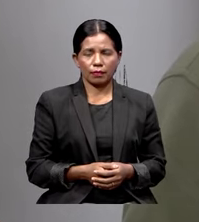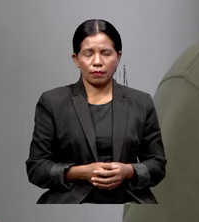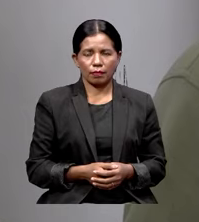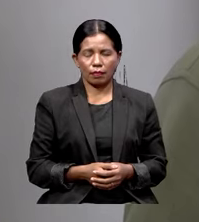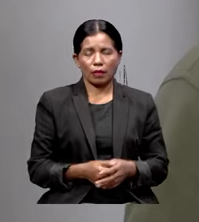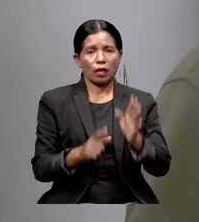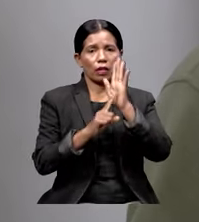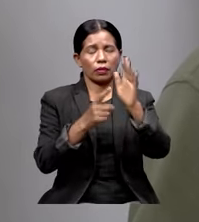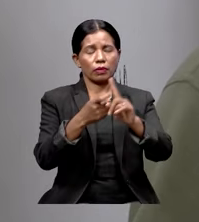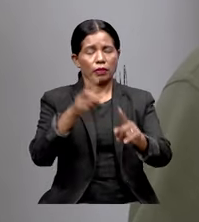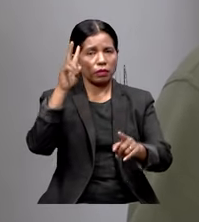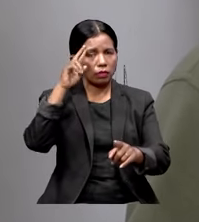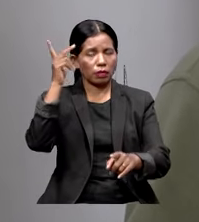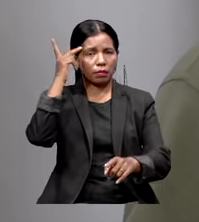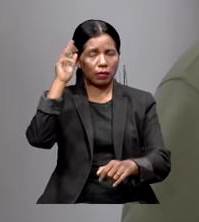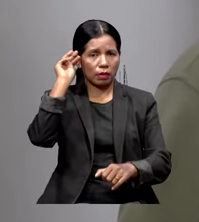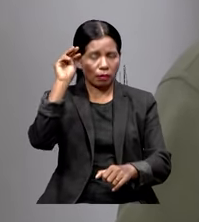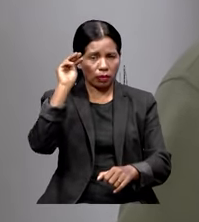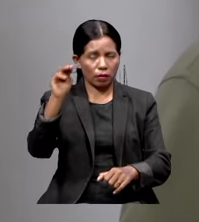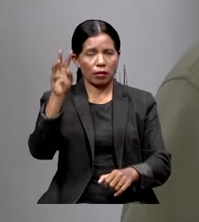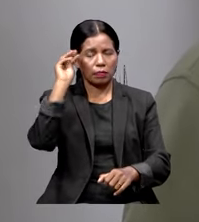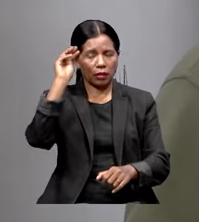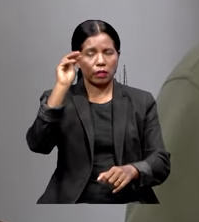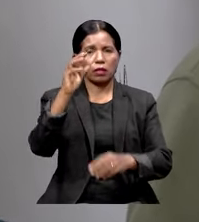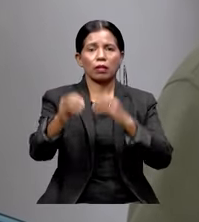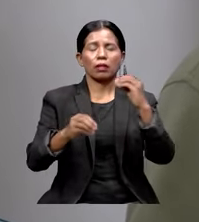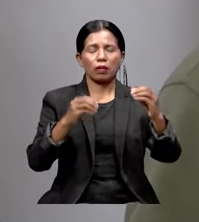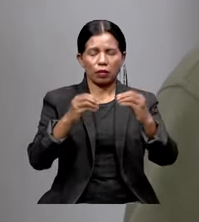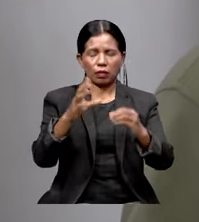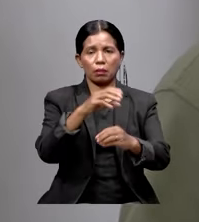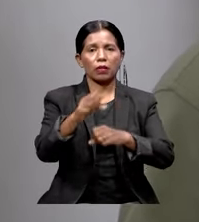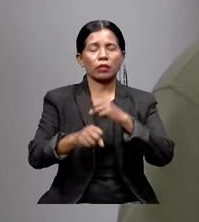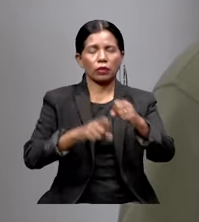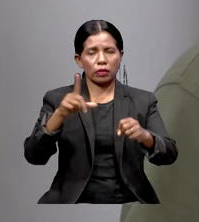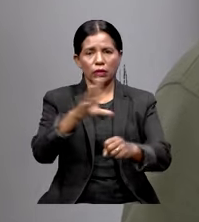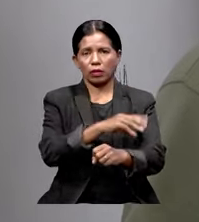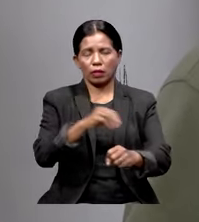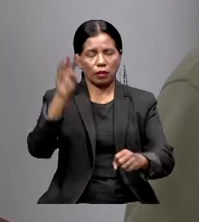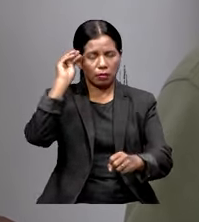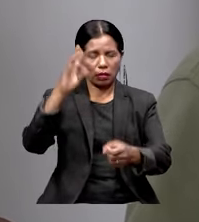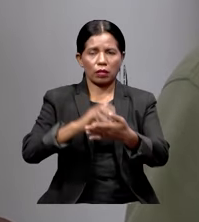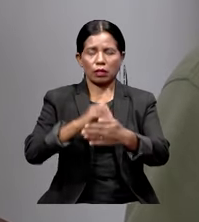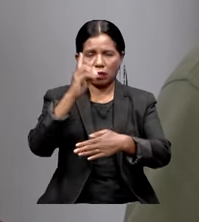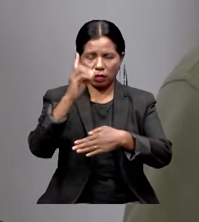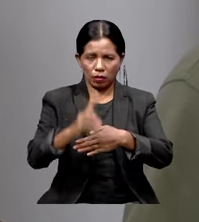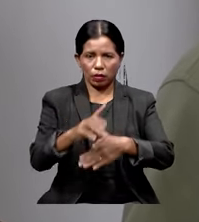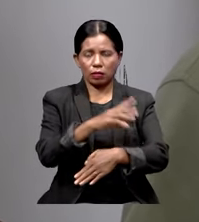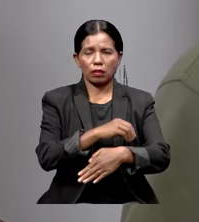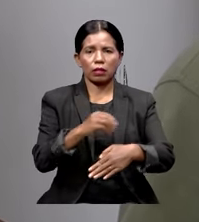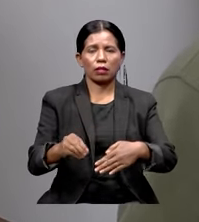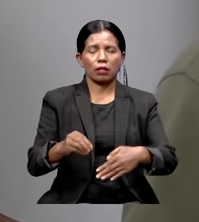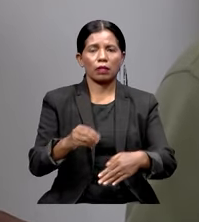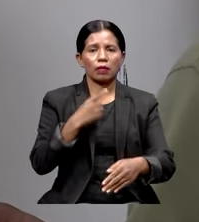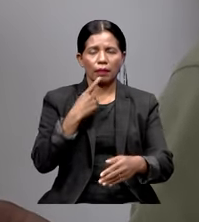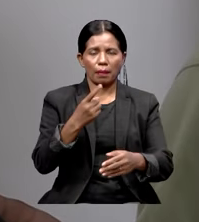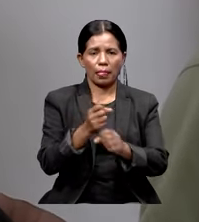Assunto ne ratou o vice-primeiro-ministro, ministro coordenador para assunto social, no ministro de desenvolvimento rural no habitação